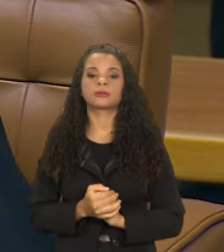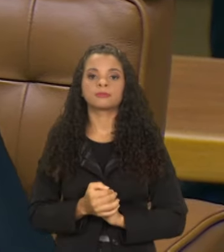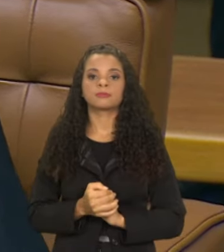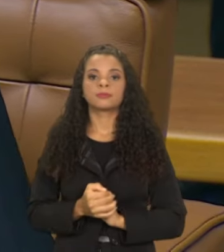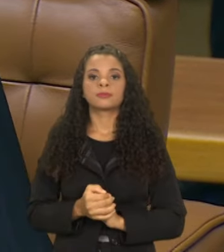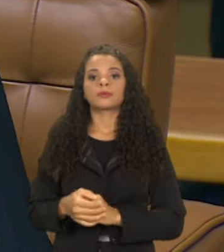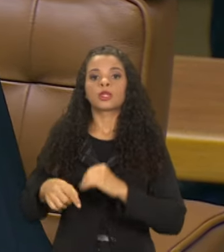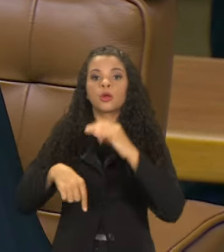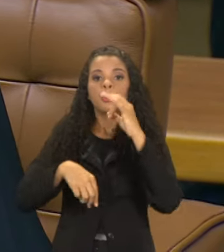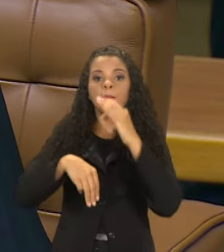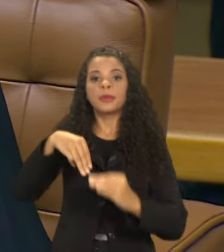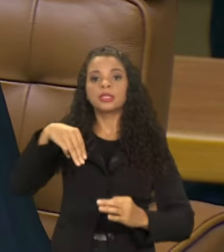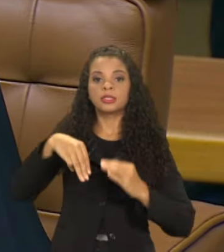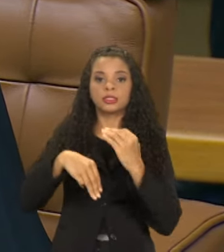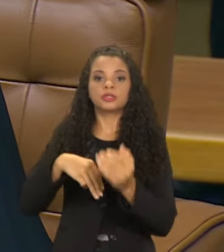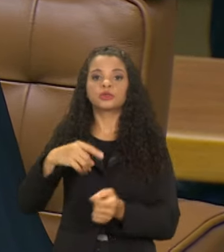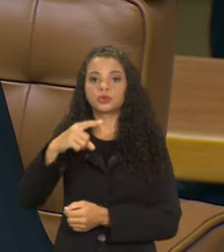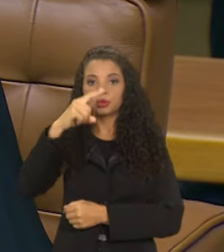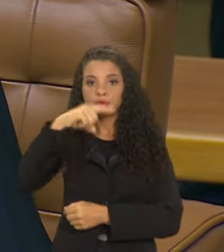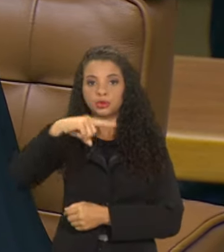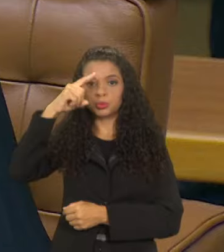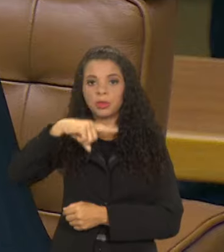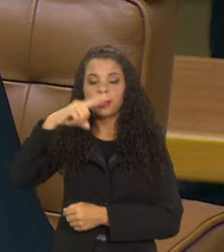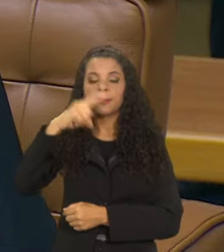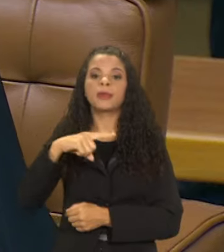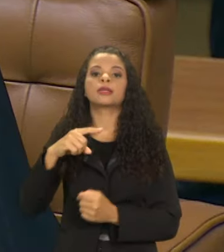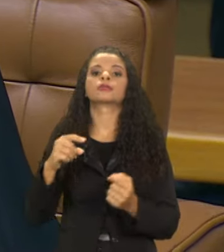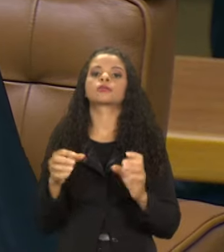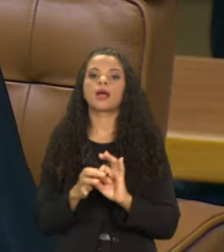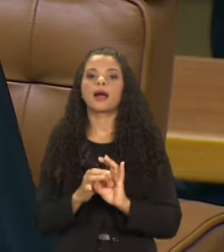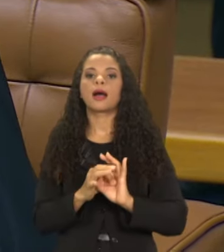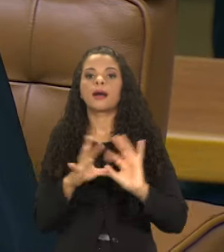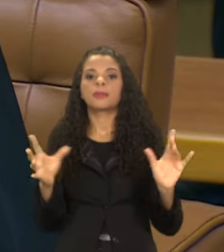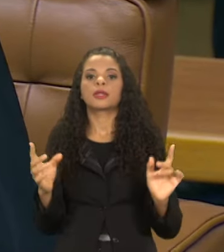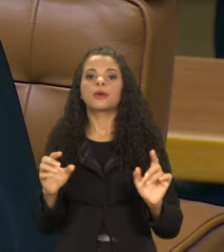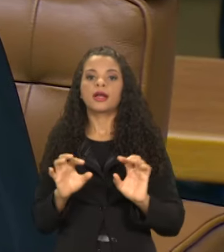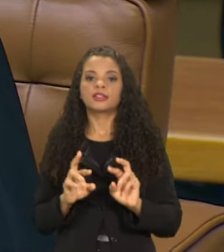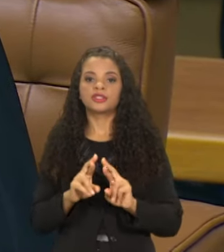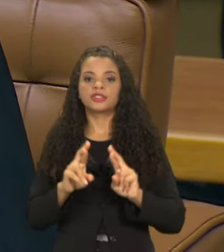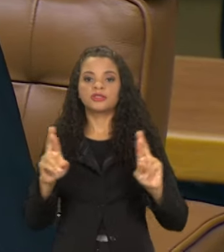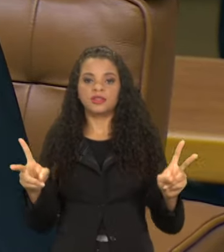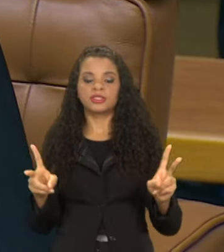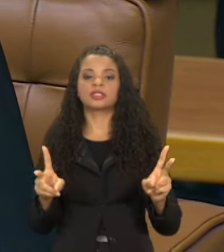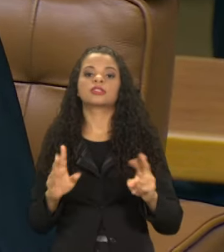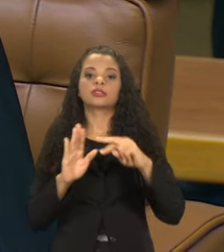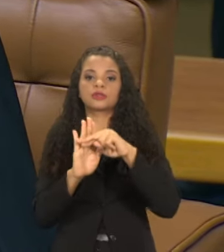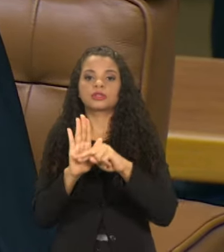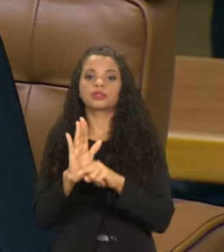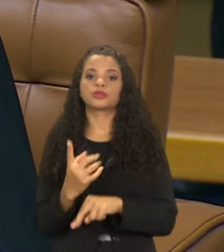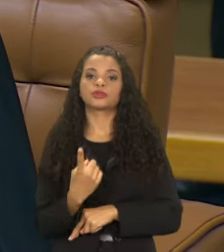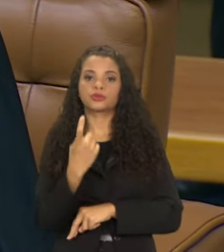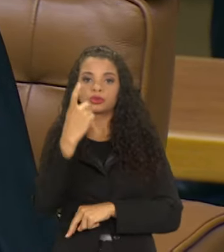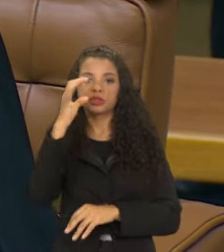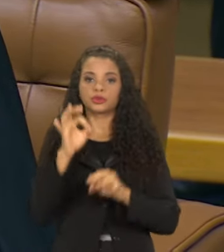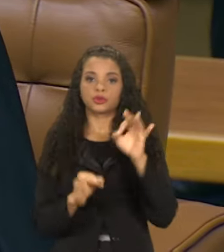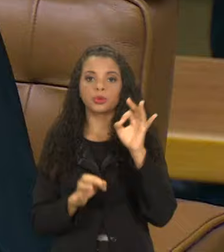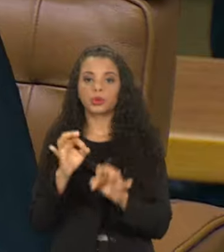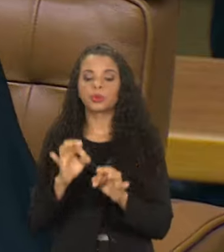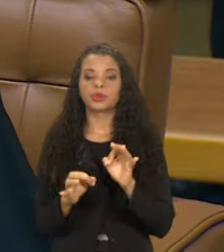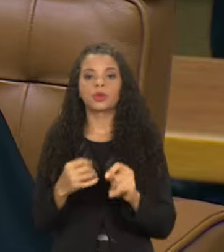abriu divergência, votando para validar a extinção do regime jurídico único. Na avaliação dele,